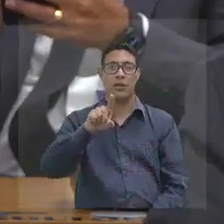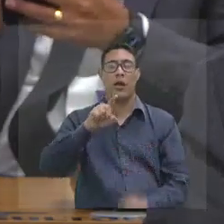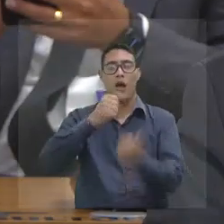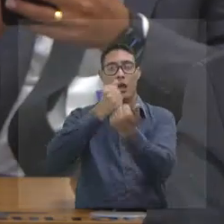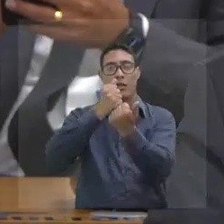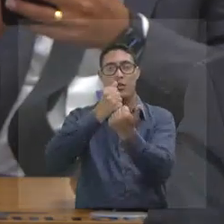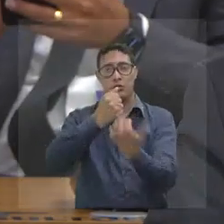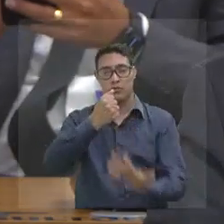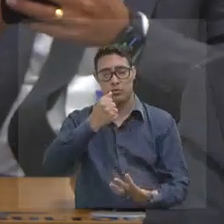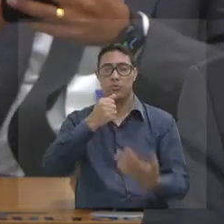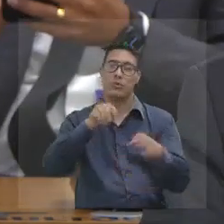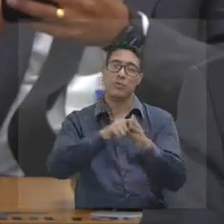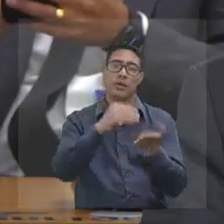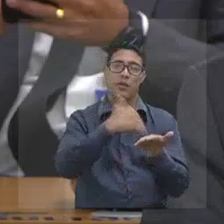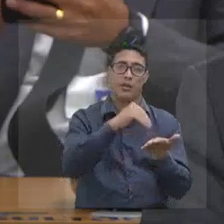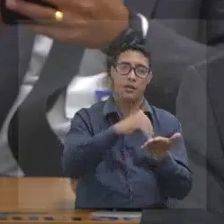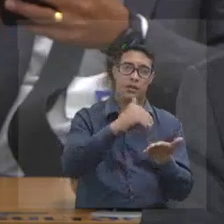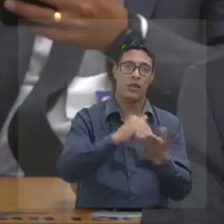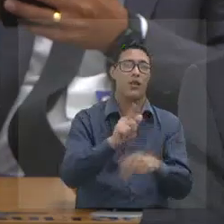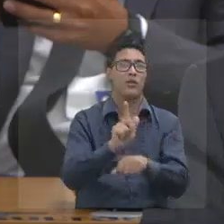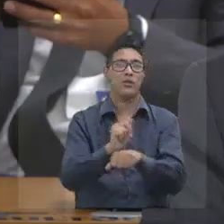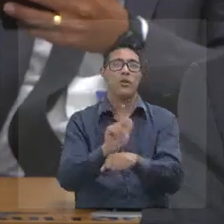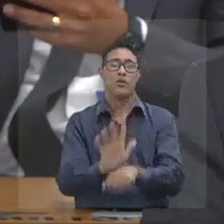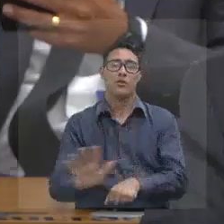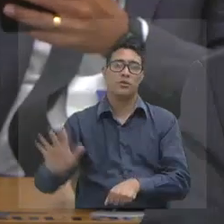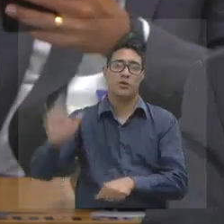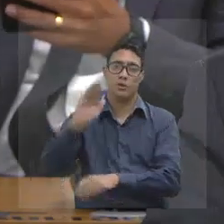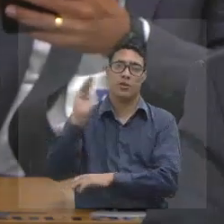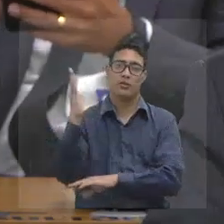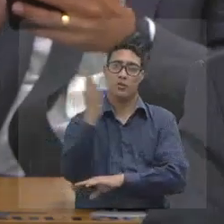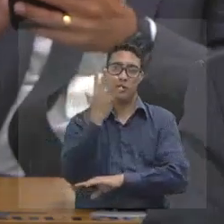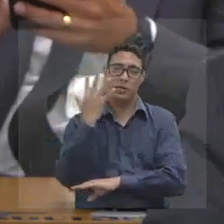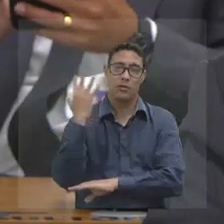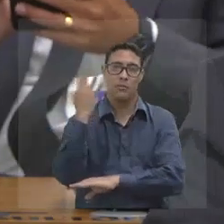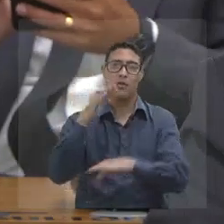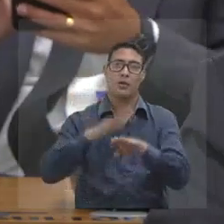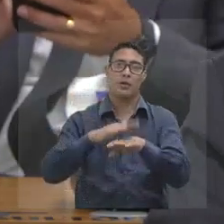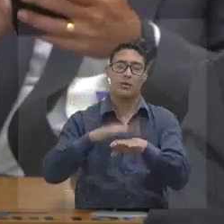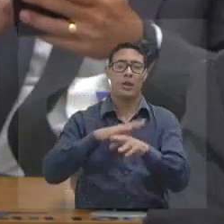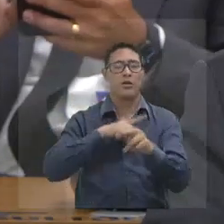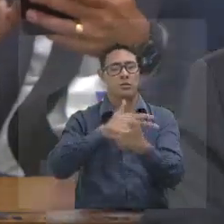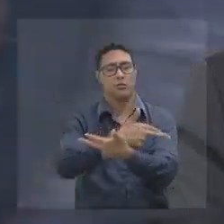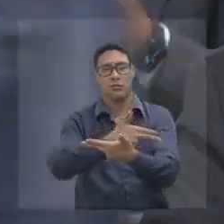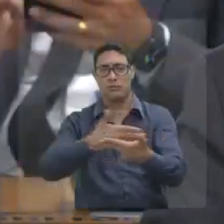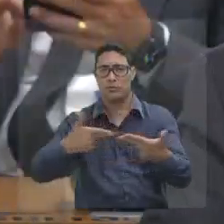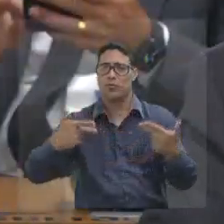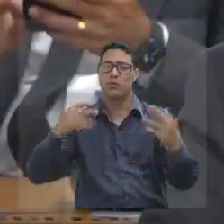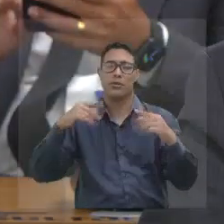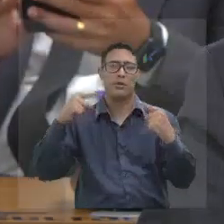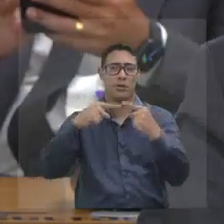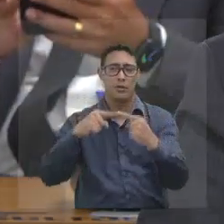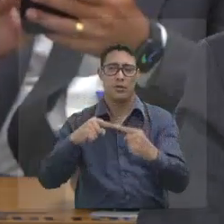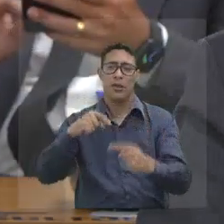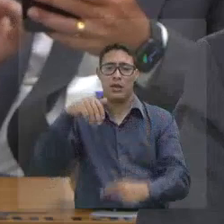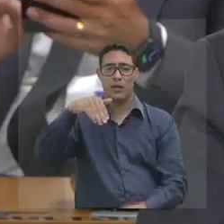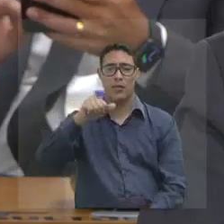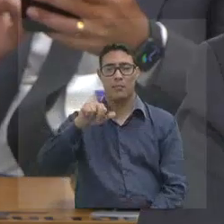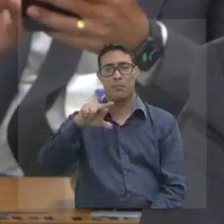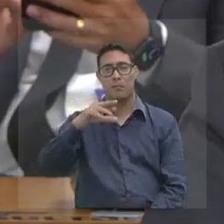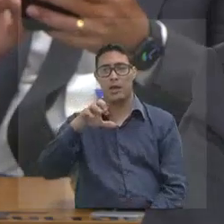super secretário de gestão ambiental Victor Salon sobre secretário de regularização ambiental Marcelo Fonseca